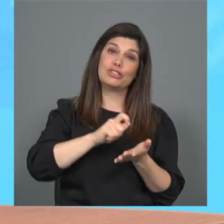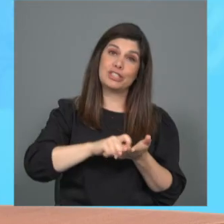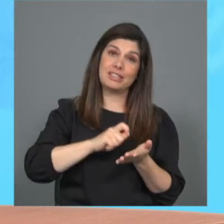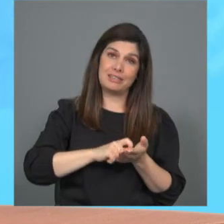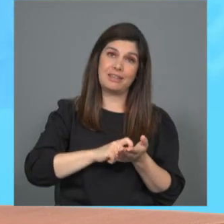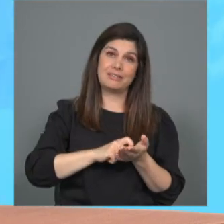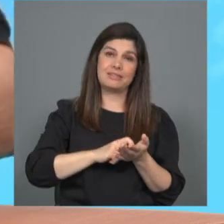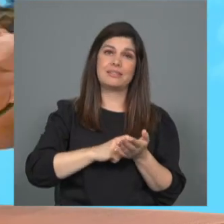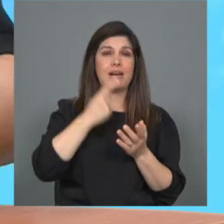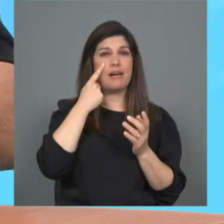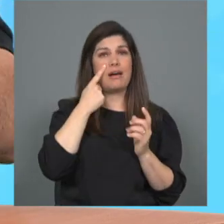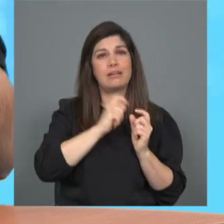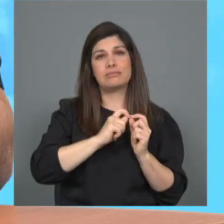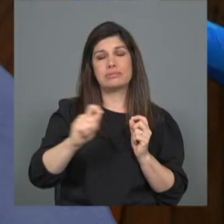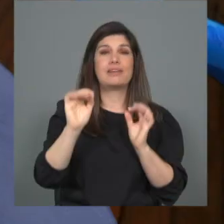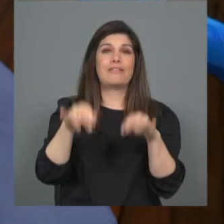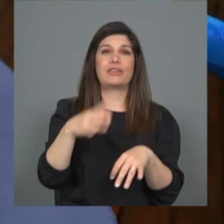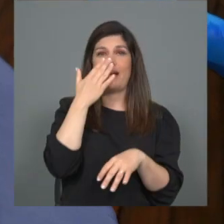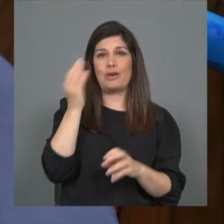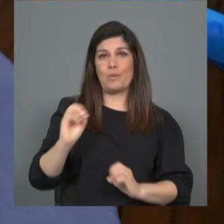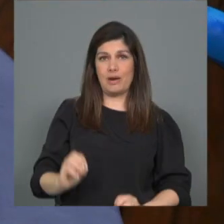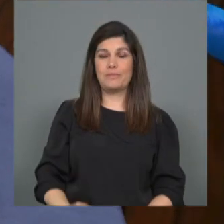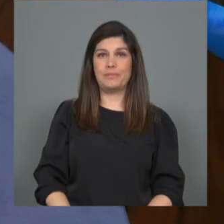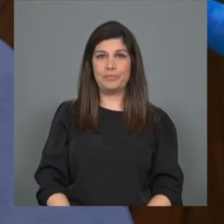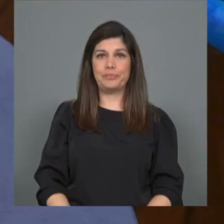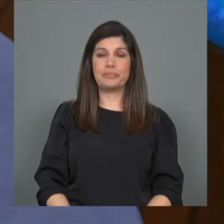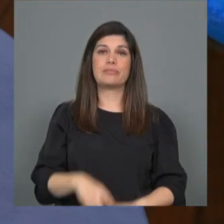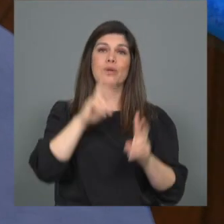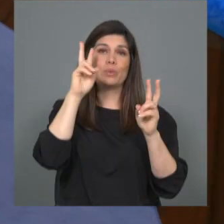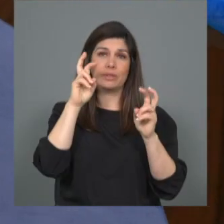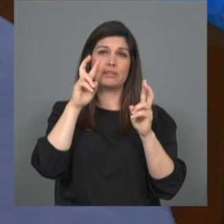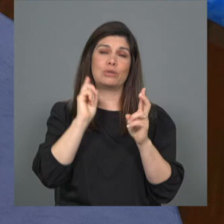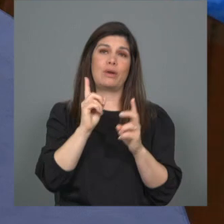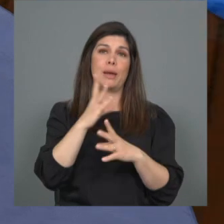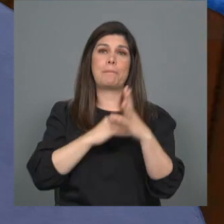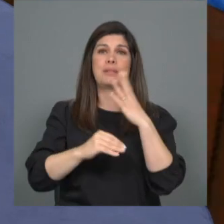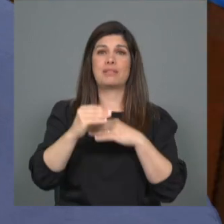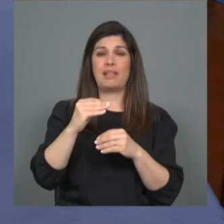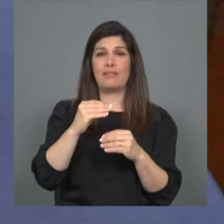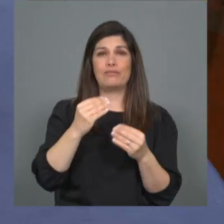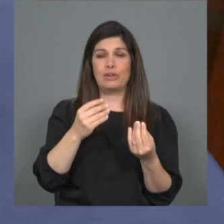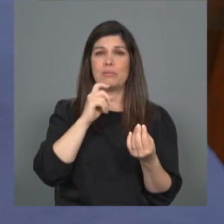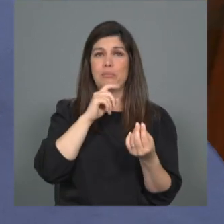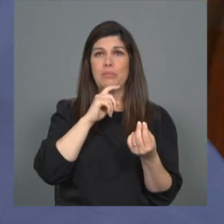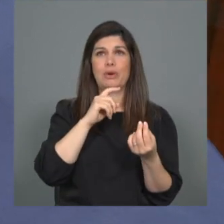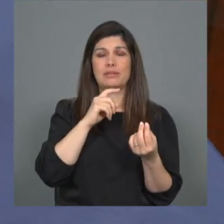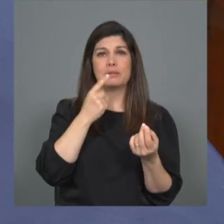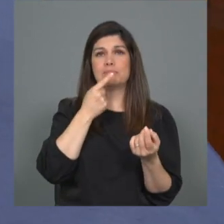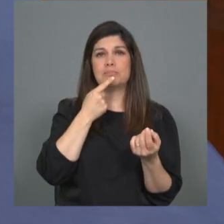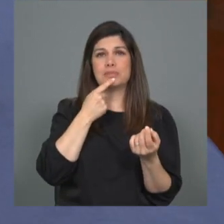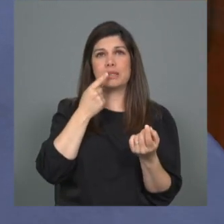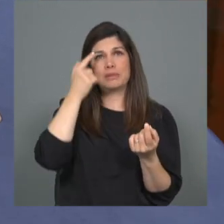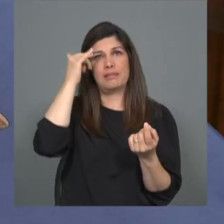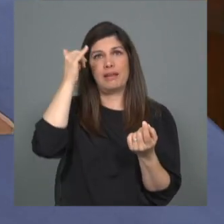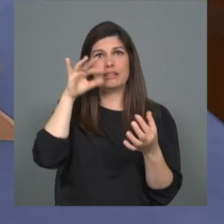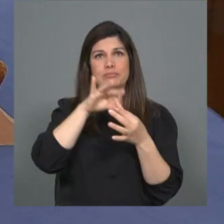infinita, enfim. Pronto, o título, no fundo, também é uma metáfora e dará para muitas interpretações. Mas... E os tempos de férias, Frei José